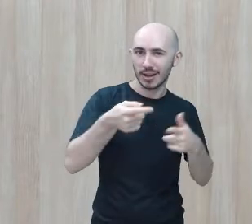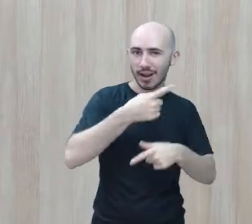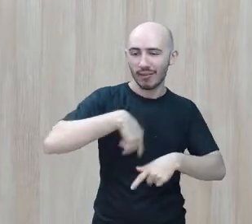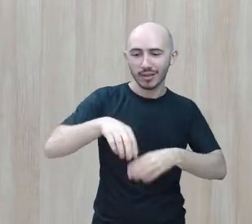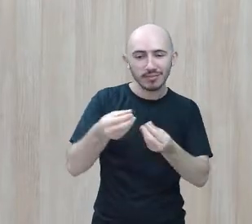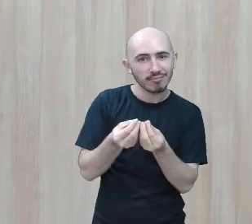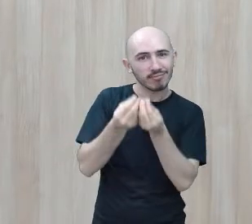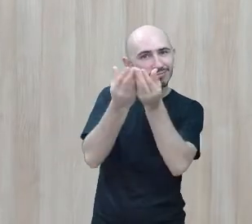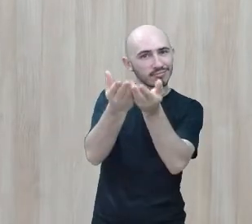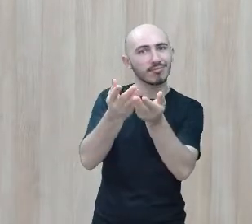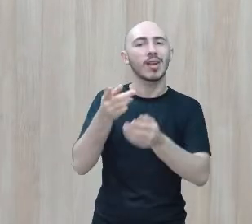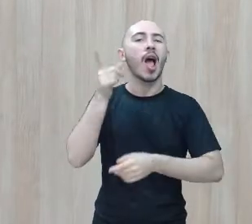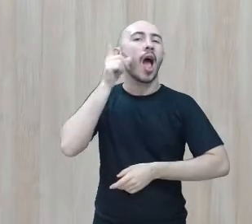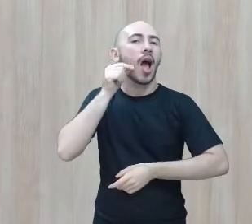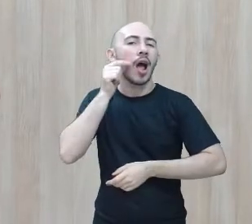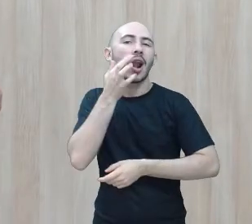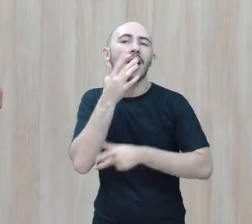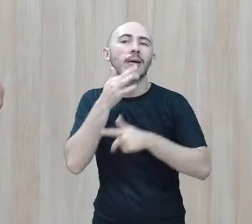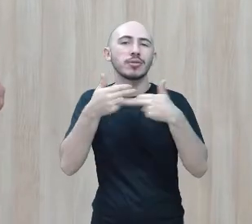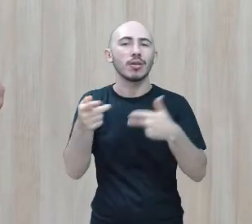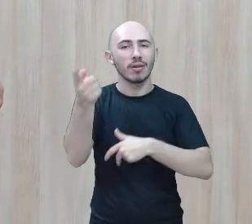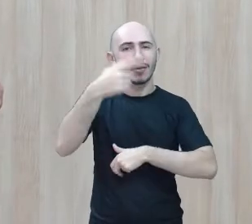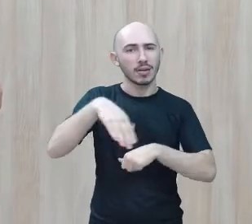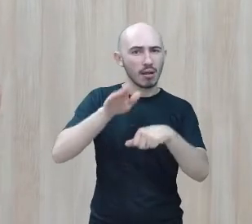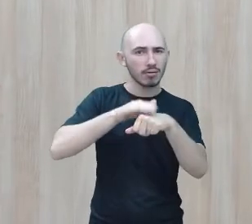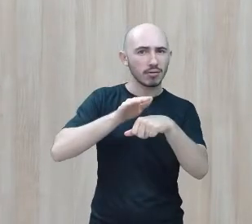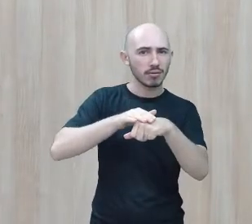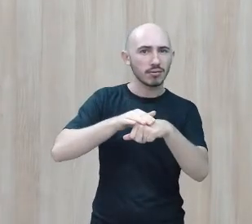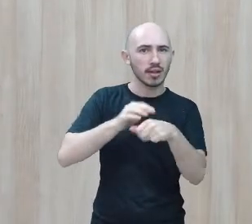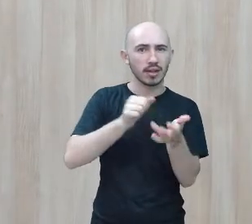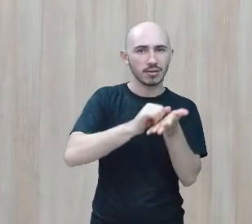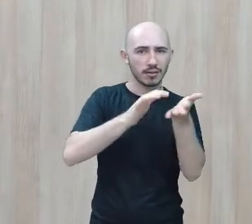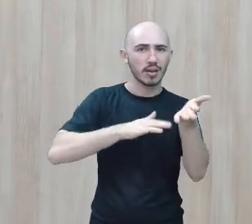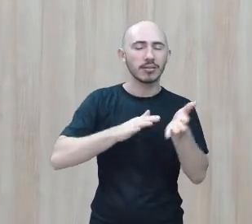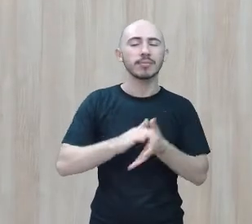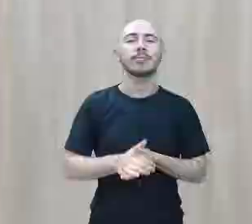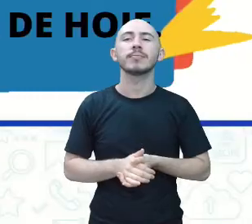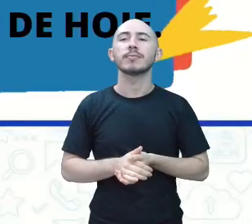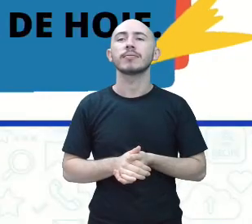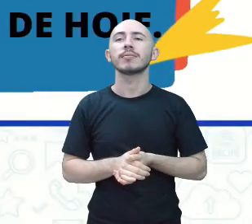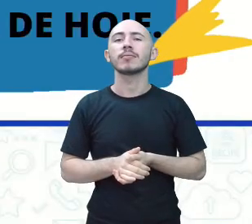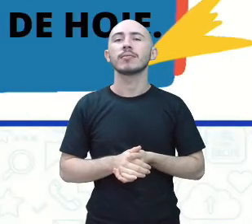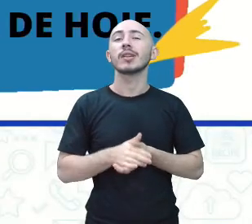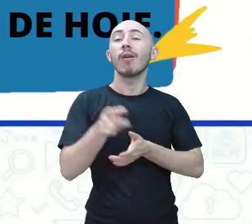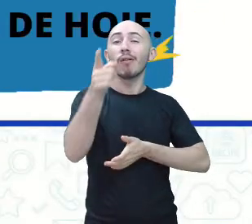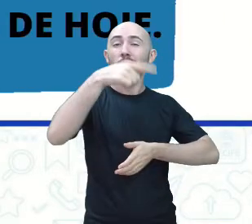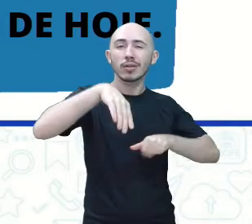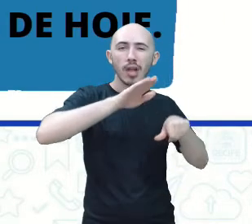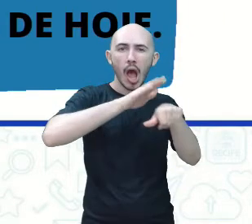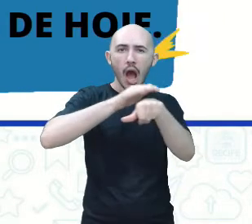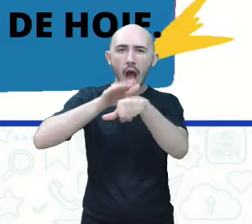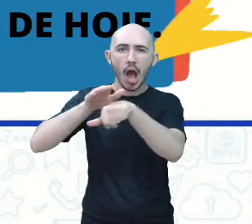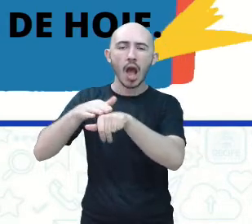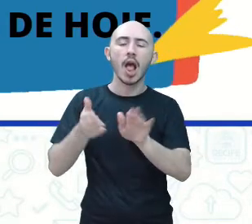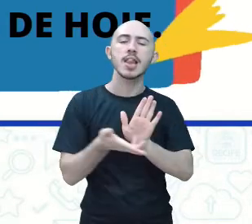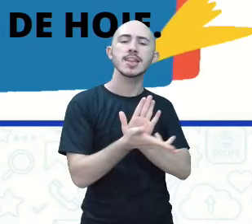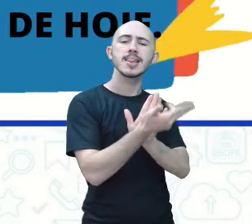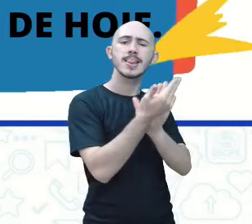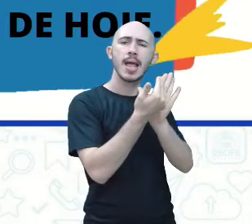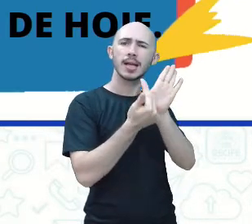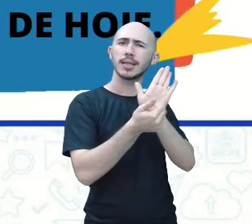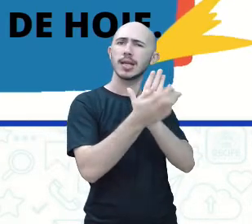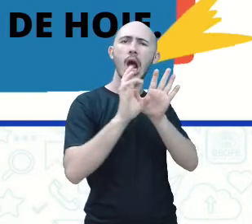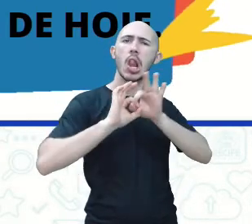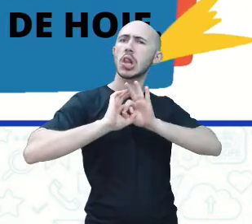de cor. Vamos ver se vocês conseguem fazer esse meu pedido. Olha, represente com desenhos. Vocês é que vão desenhar do jeito